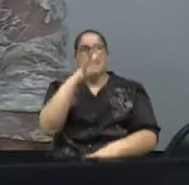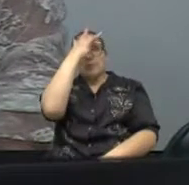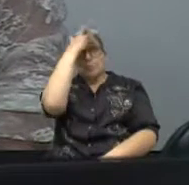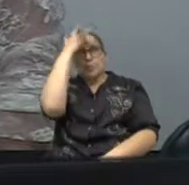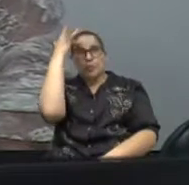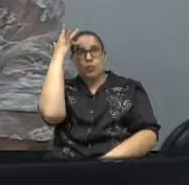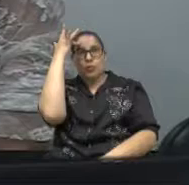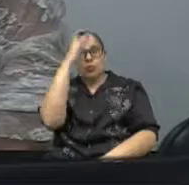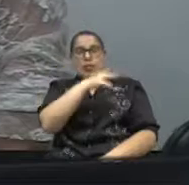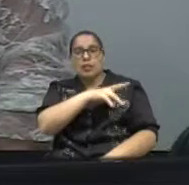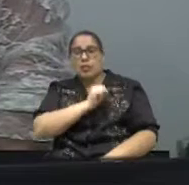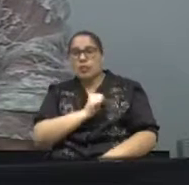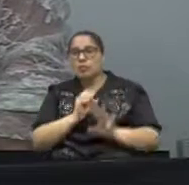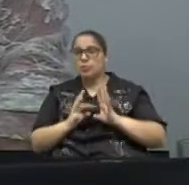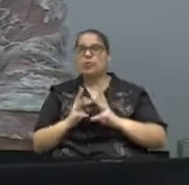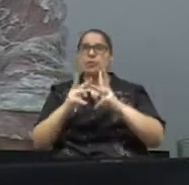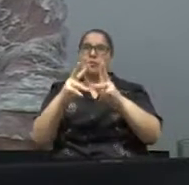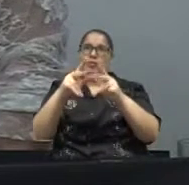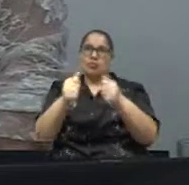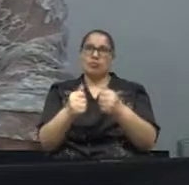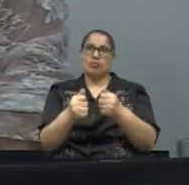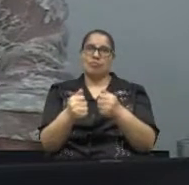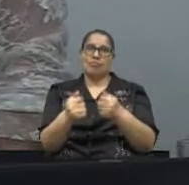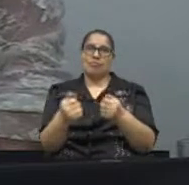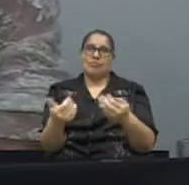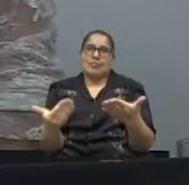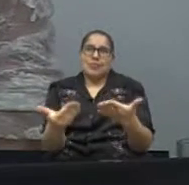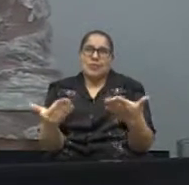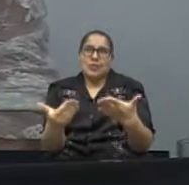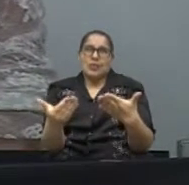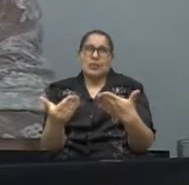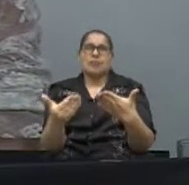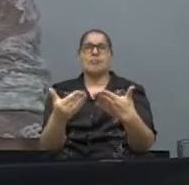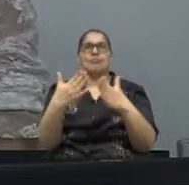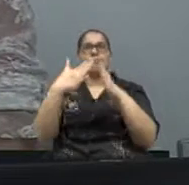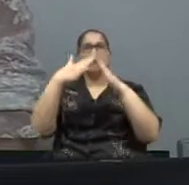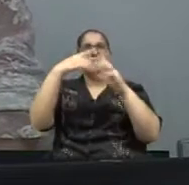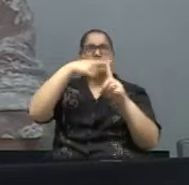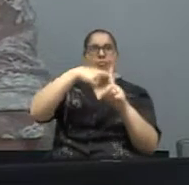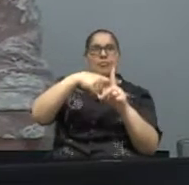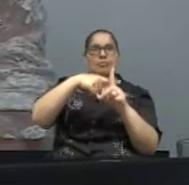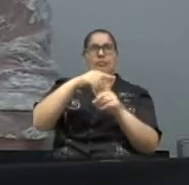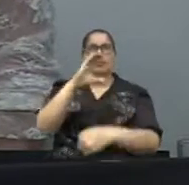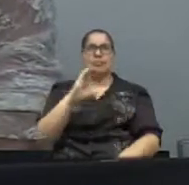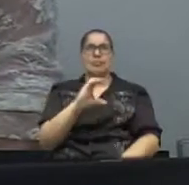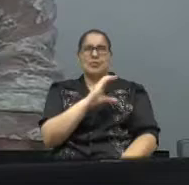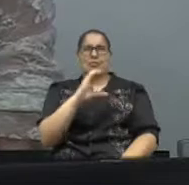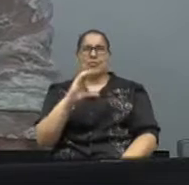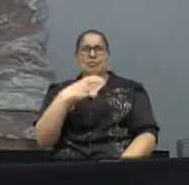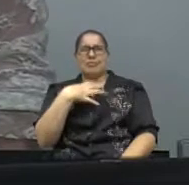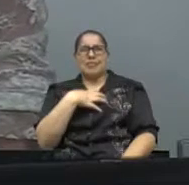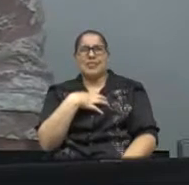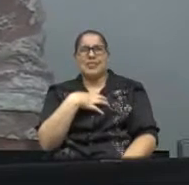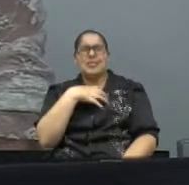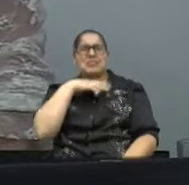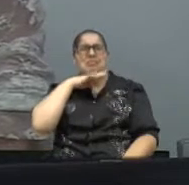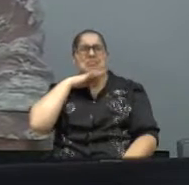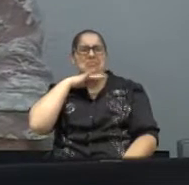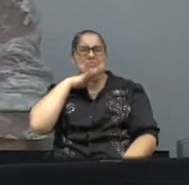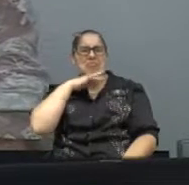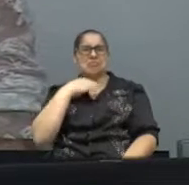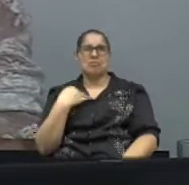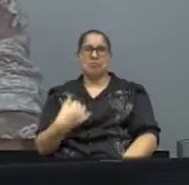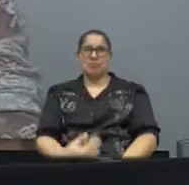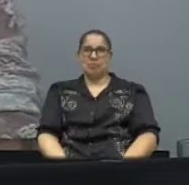amar o próximo. E a Igreja Católica, realmente, isso me fez muito mal. A banalização do símbolo da